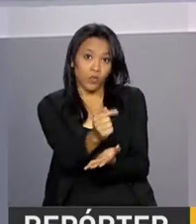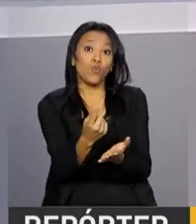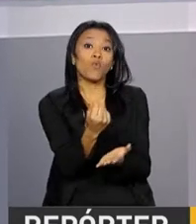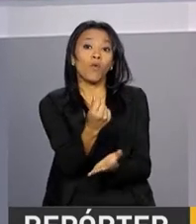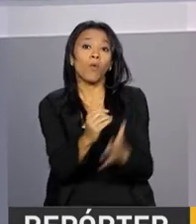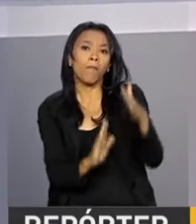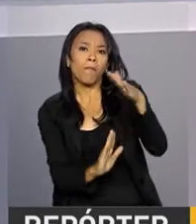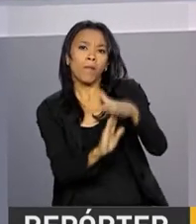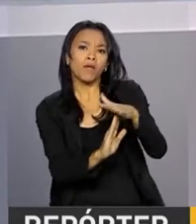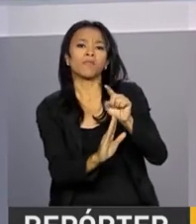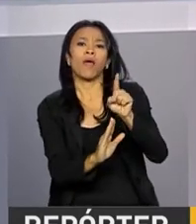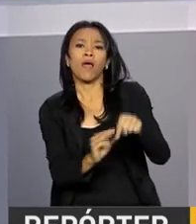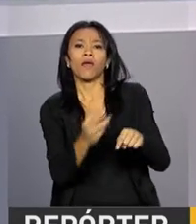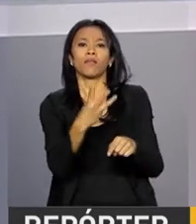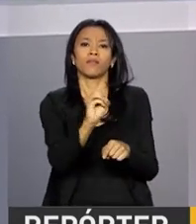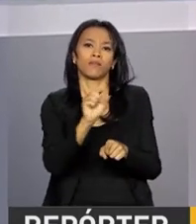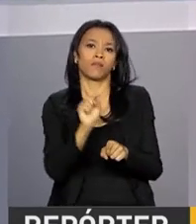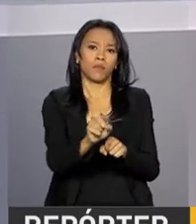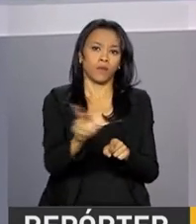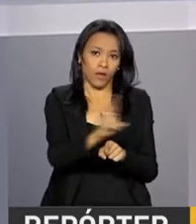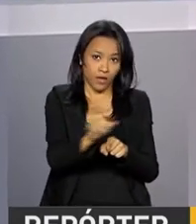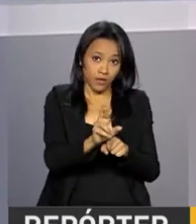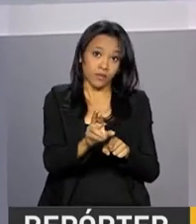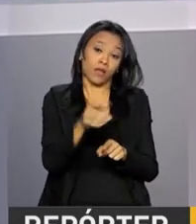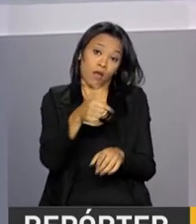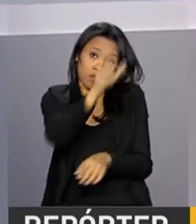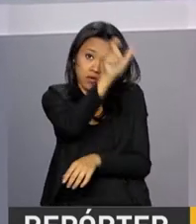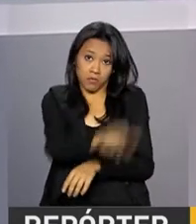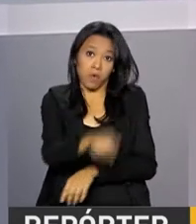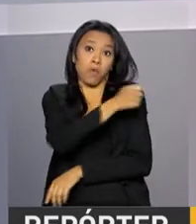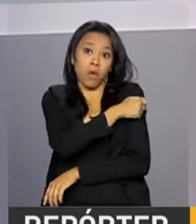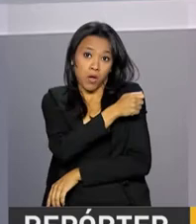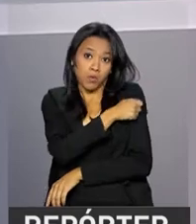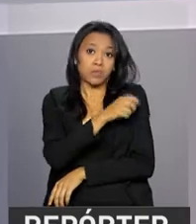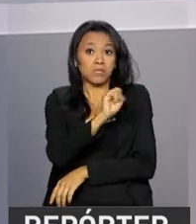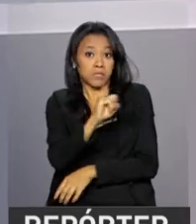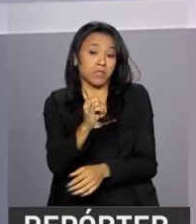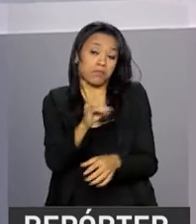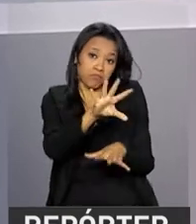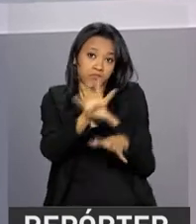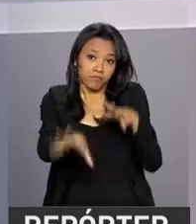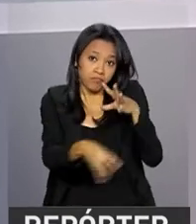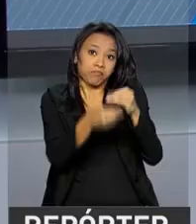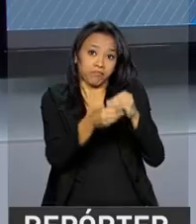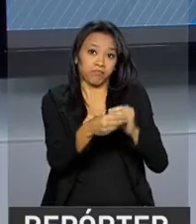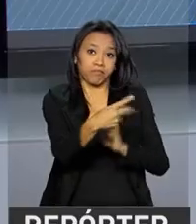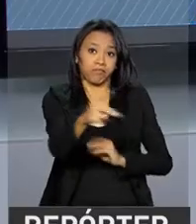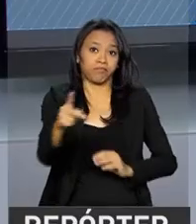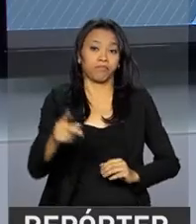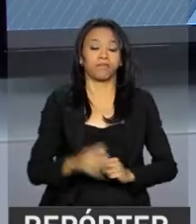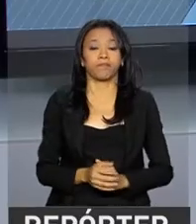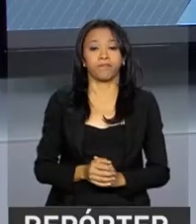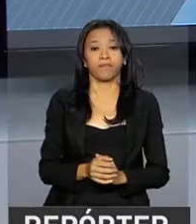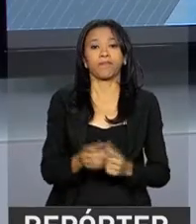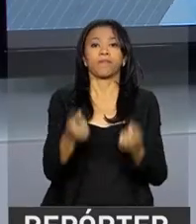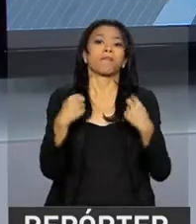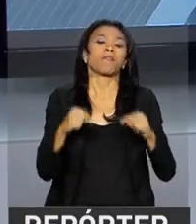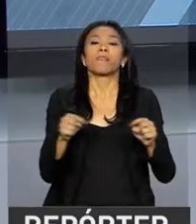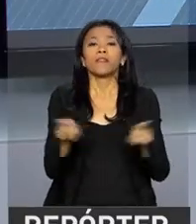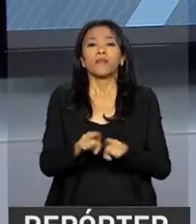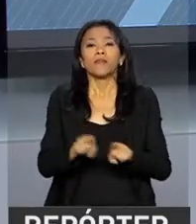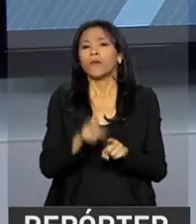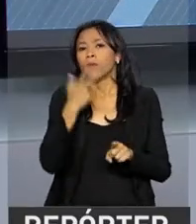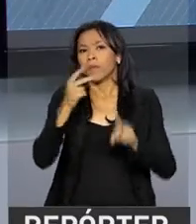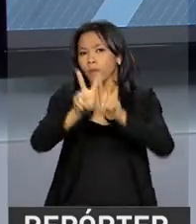máximo chega a 30 mil reais cabendo ao estudante arcar com a eventual diferença e ainda falando em